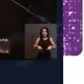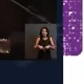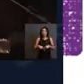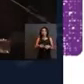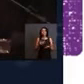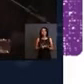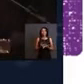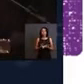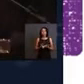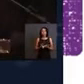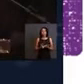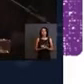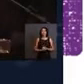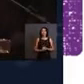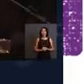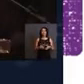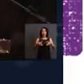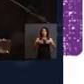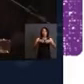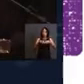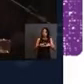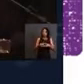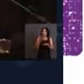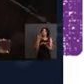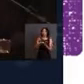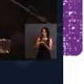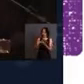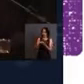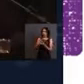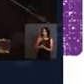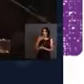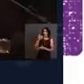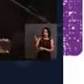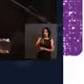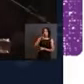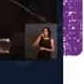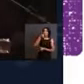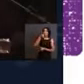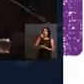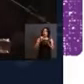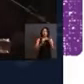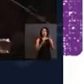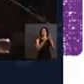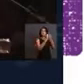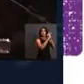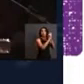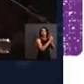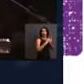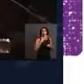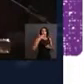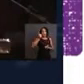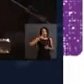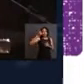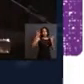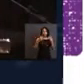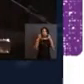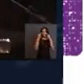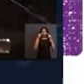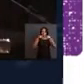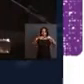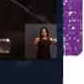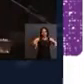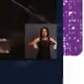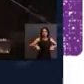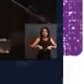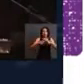uma rede educacional que pretende melhorar os seus resultados de aprendizagem, ela precisa olhar para a sala de